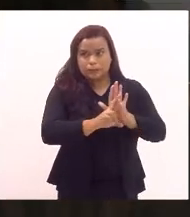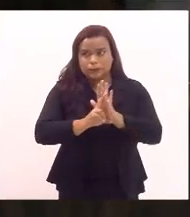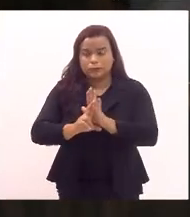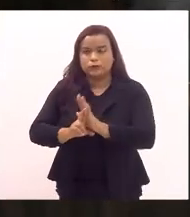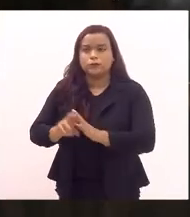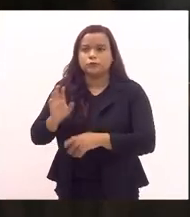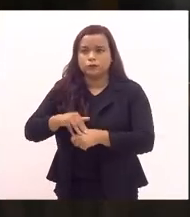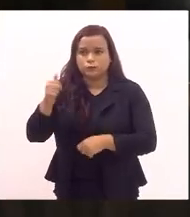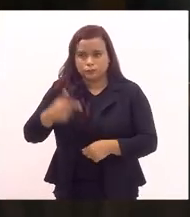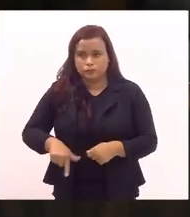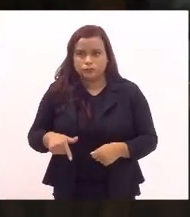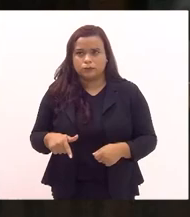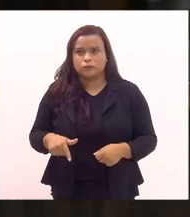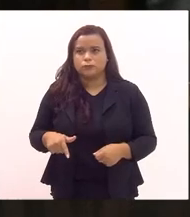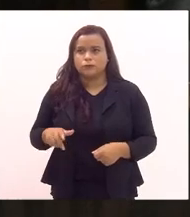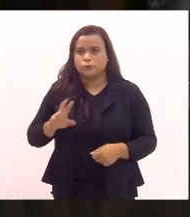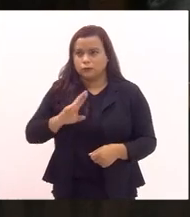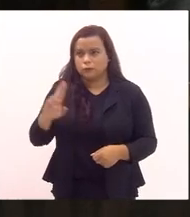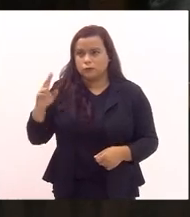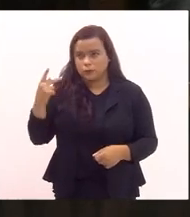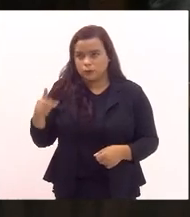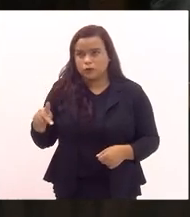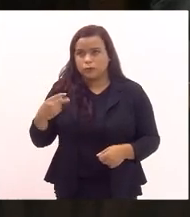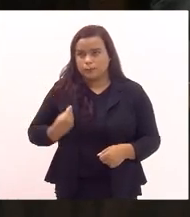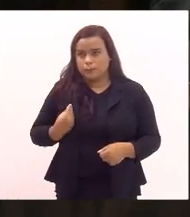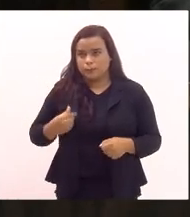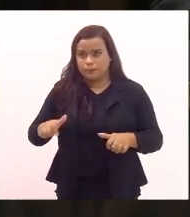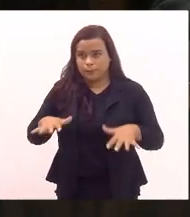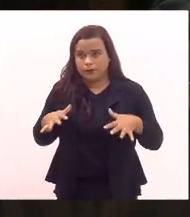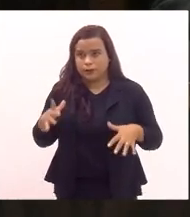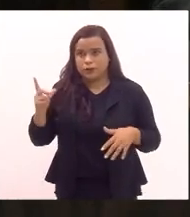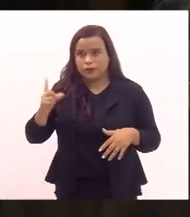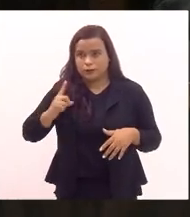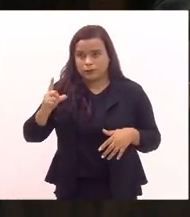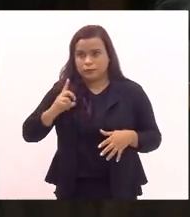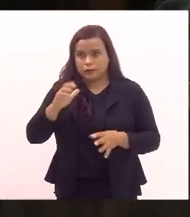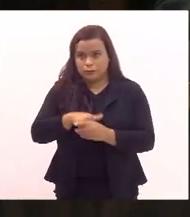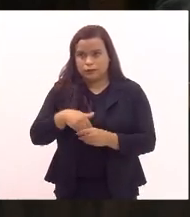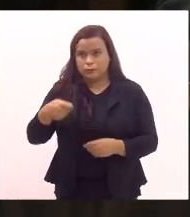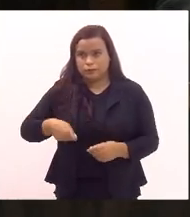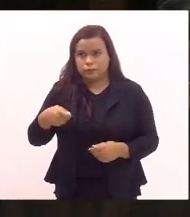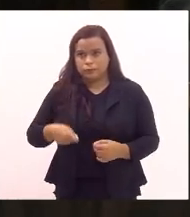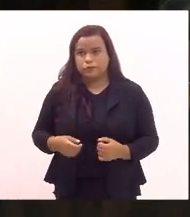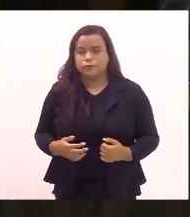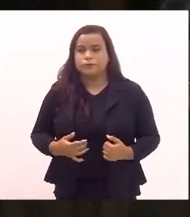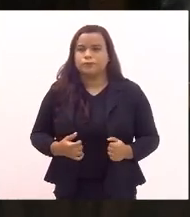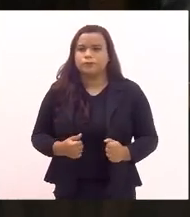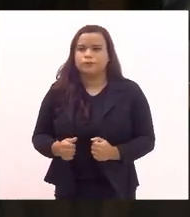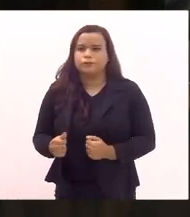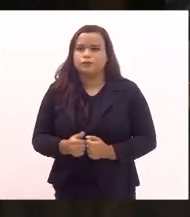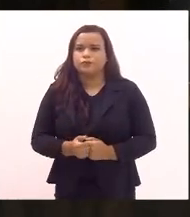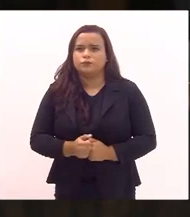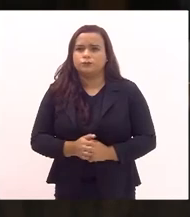segunda chamada assim quando eu chamar o nome de voz ele estiver no plenário o silêncio dela de volta tá ok a presença da